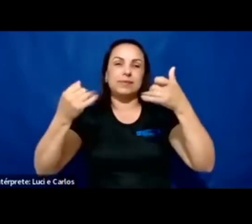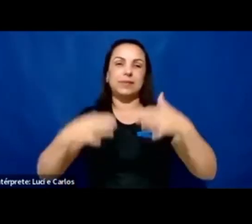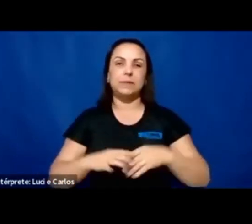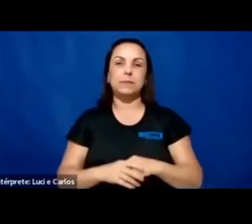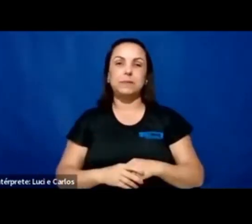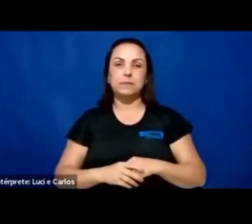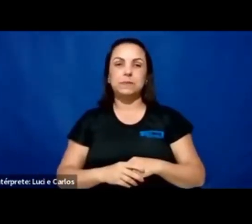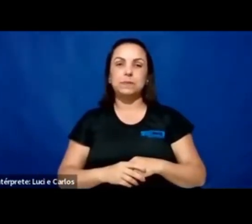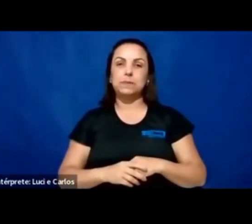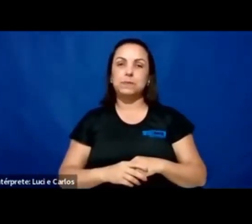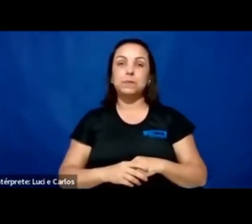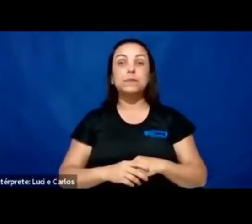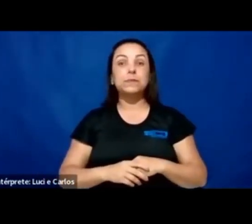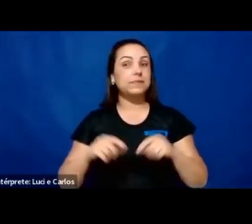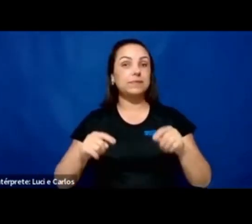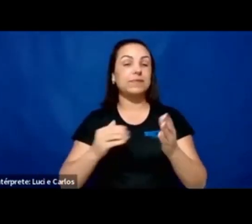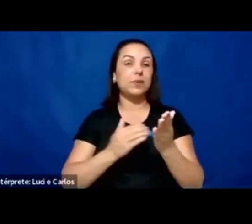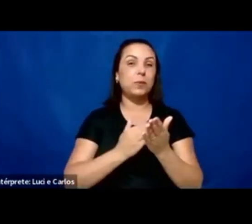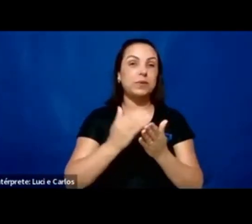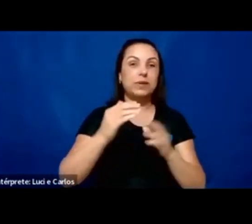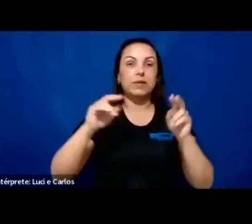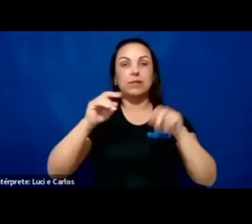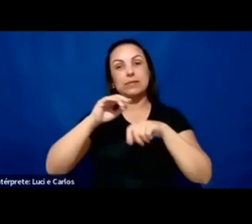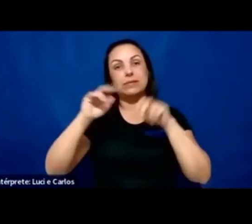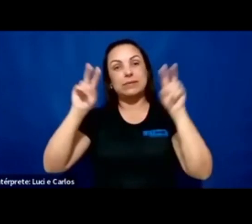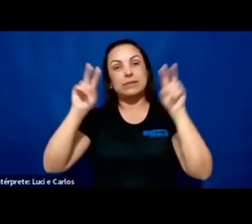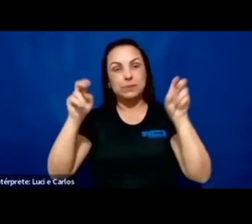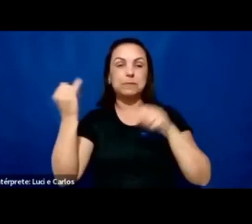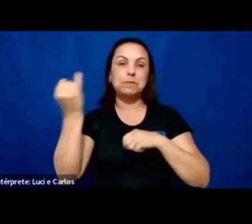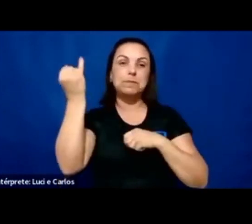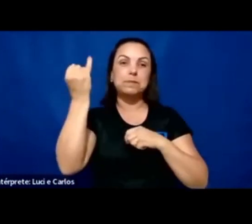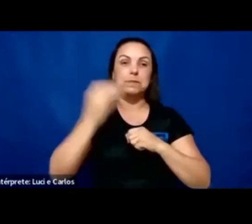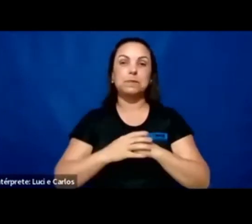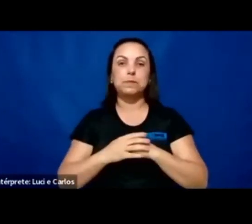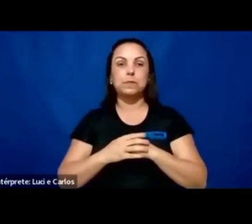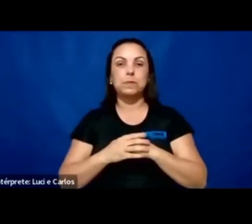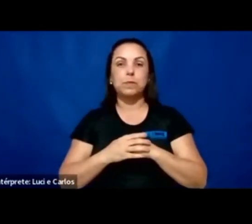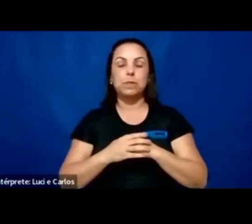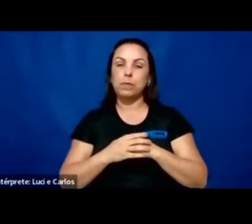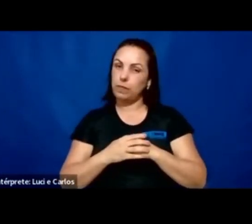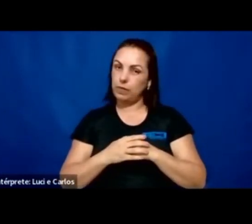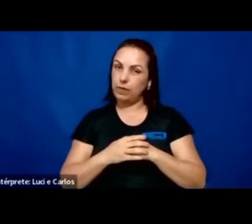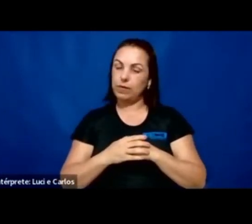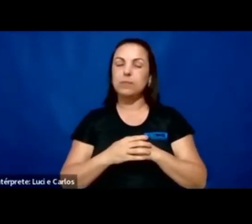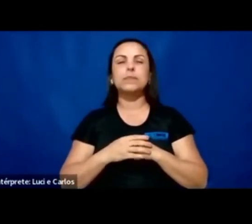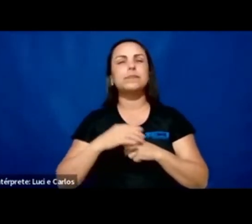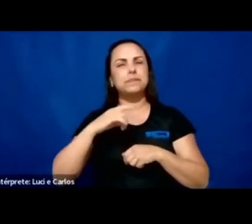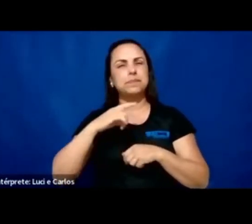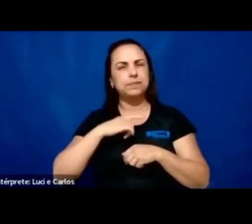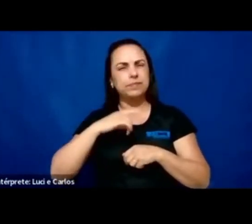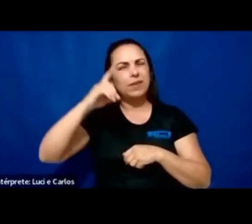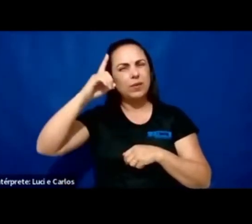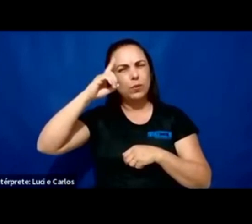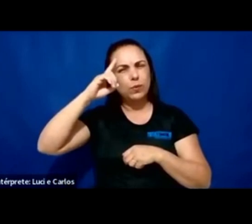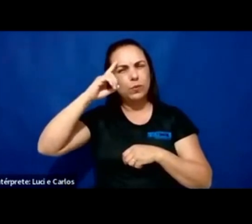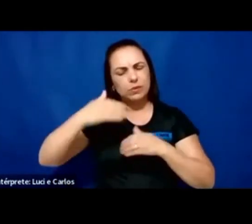Perfeitamente, Orlando. Vamos começar esse assunto muito importante, porque hoje, atualmente, cada dia que passa, cada